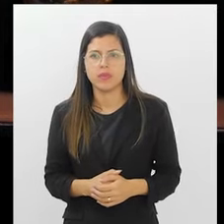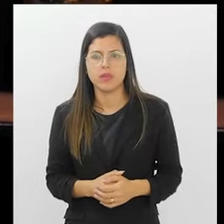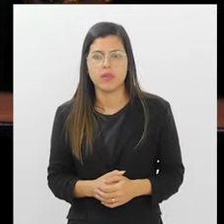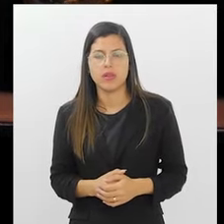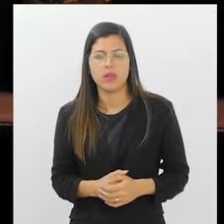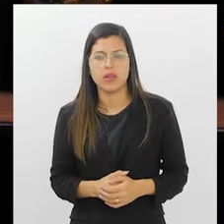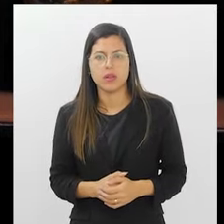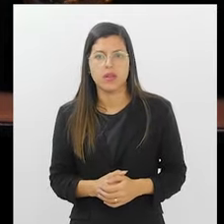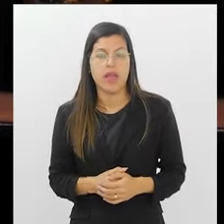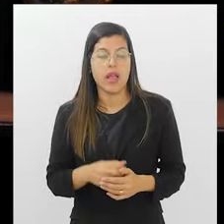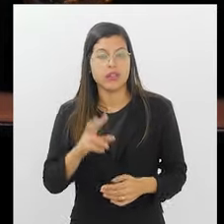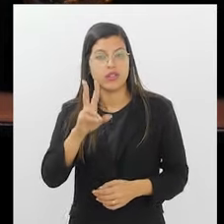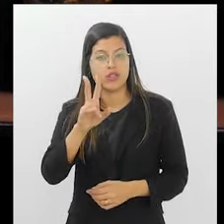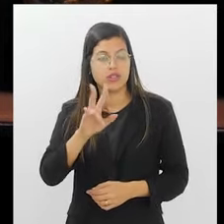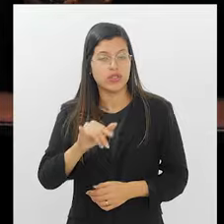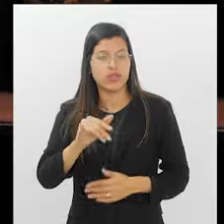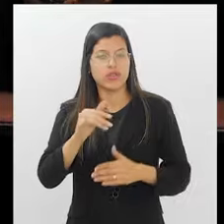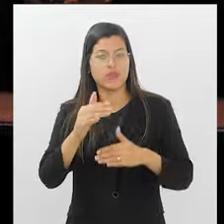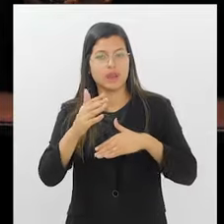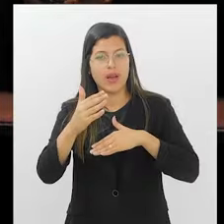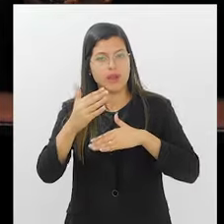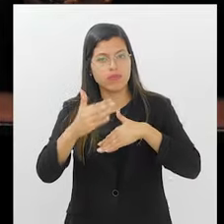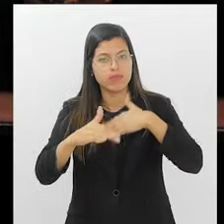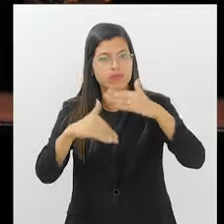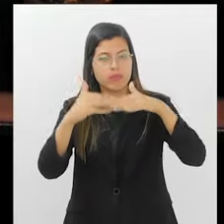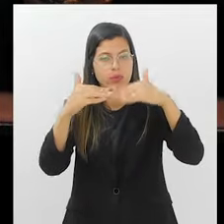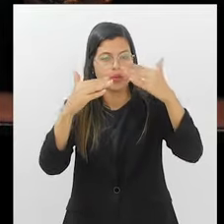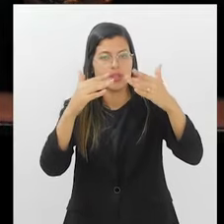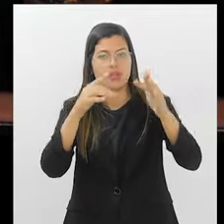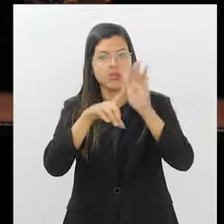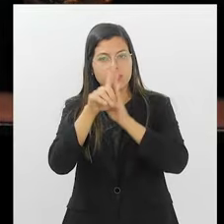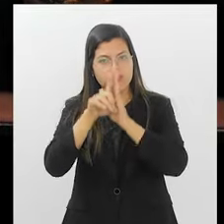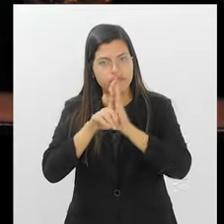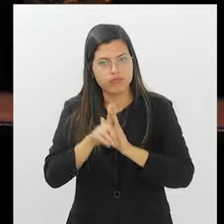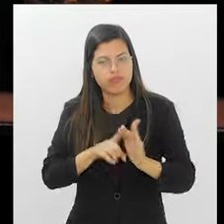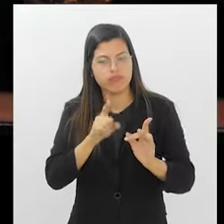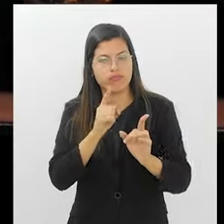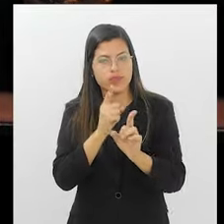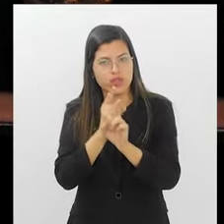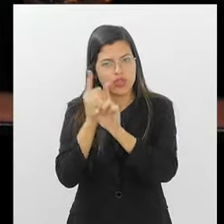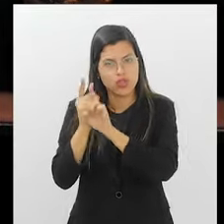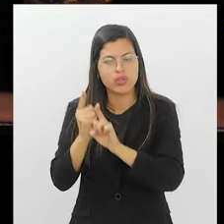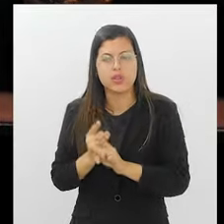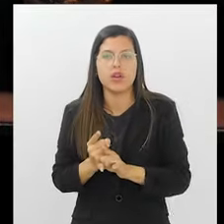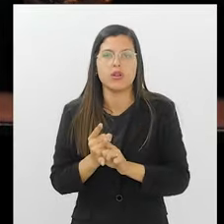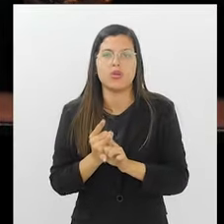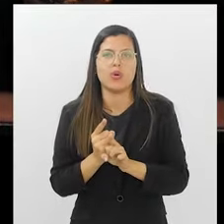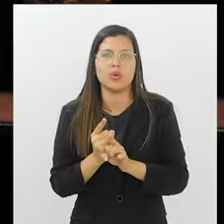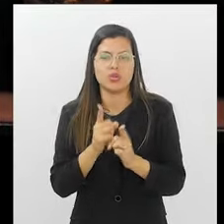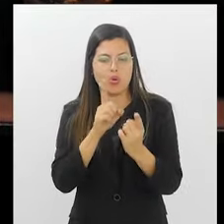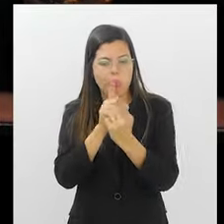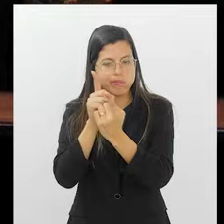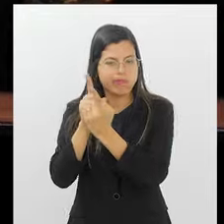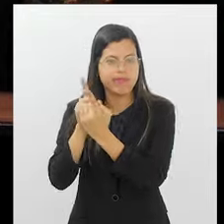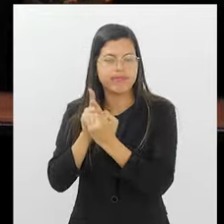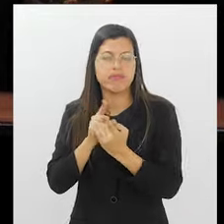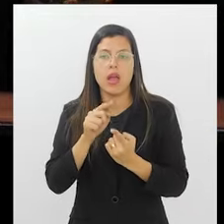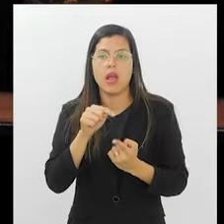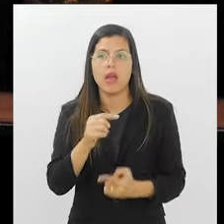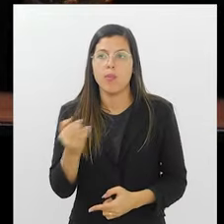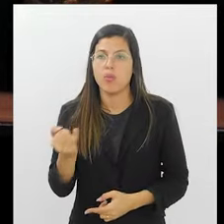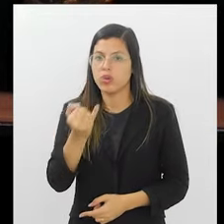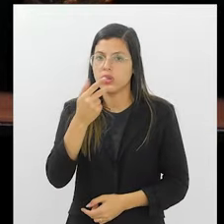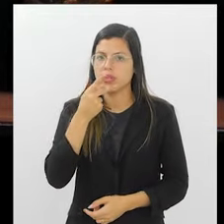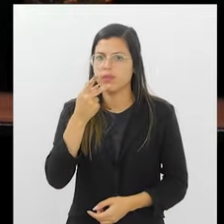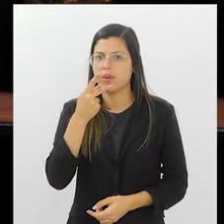e a gente vai traçando o processo diagnóstico. No processo diagnóstico, é importante frisar que é